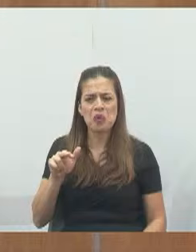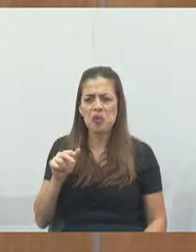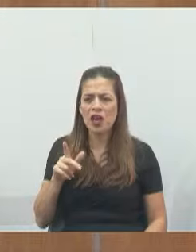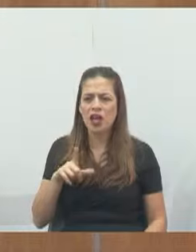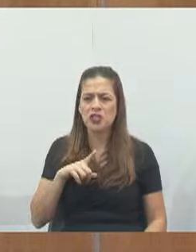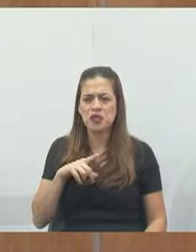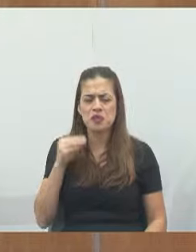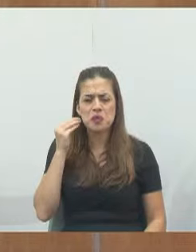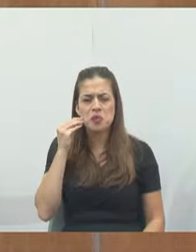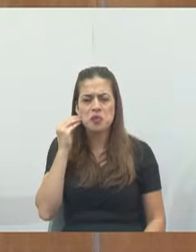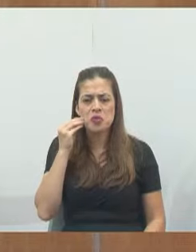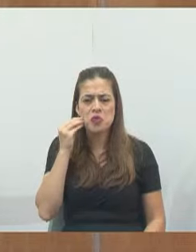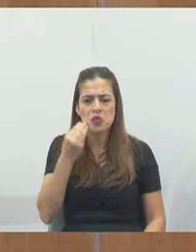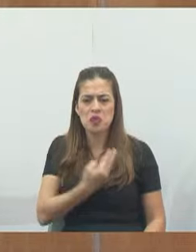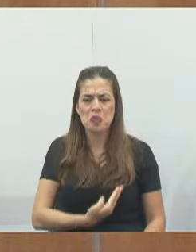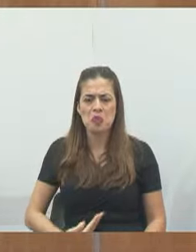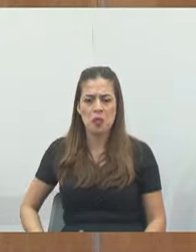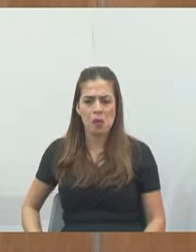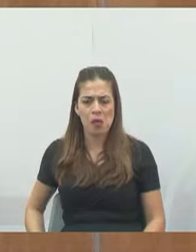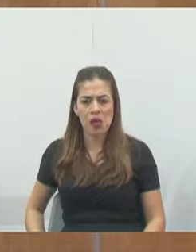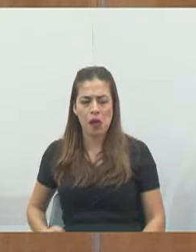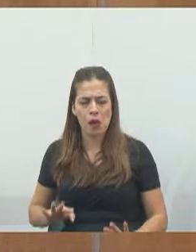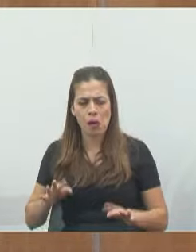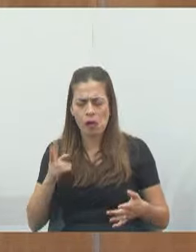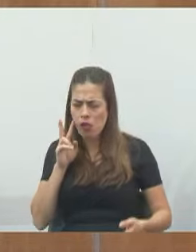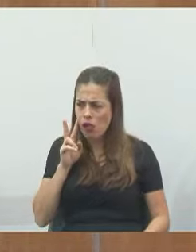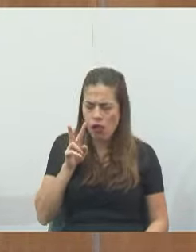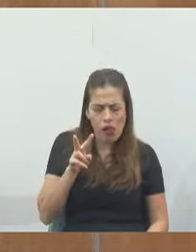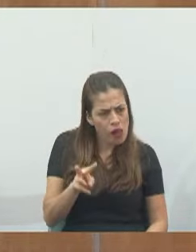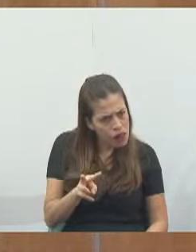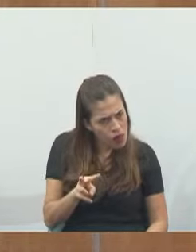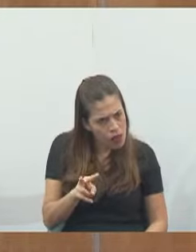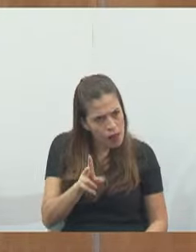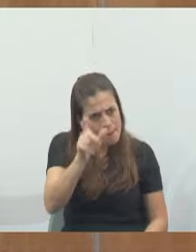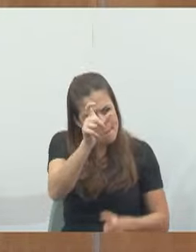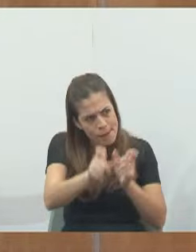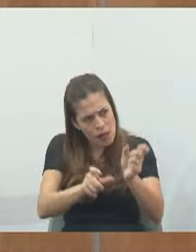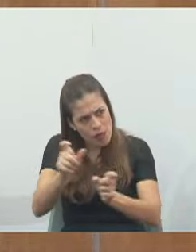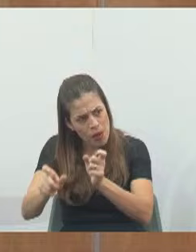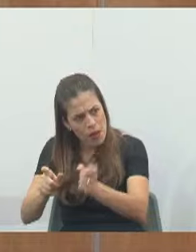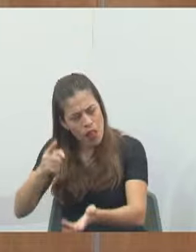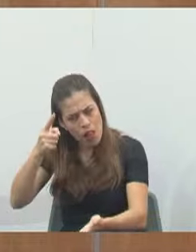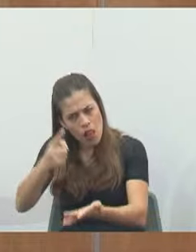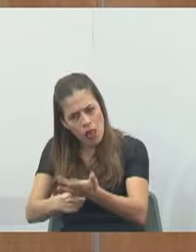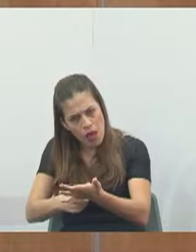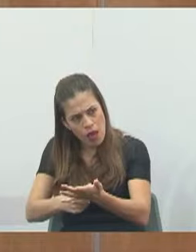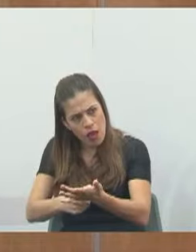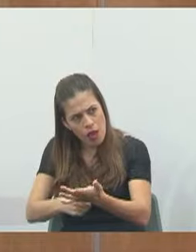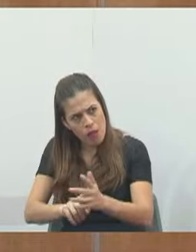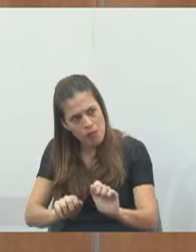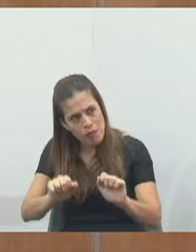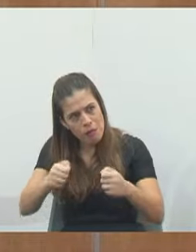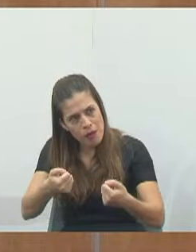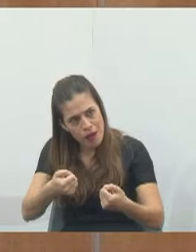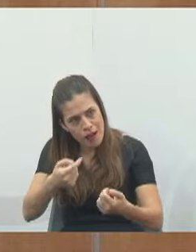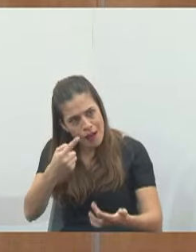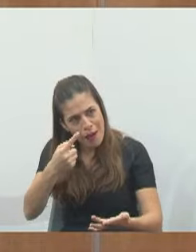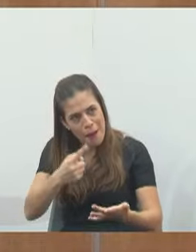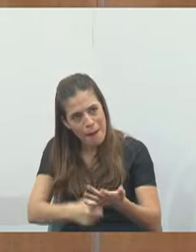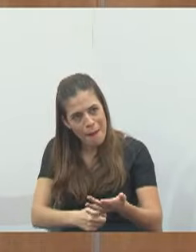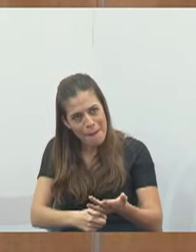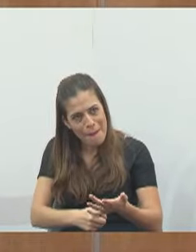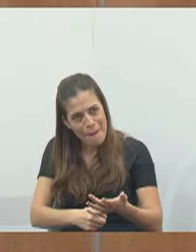experiência com o setor público, quando me deparei com pessoas muito comprometidas, mas muito